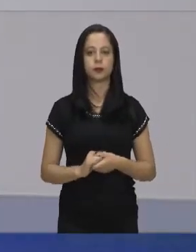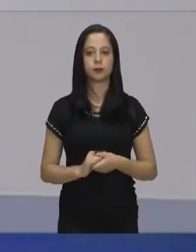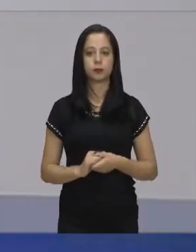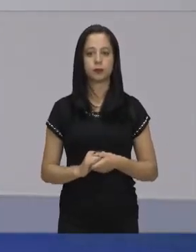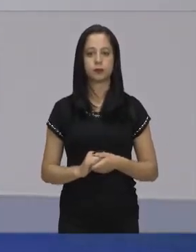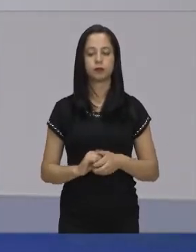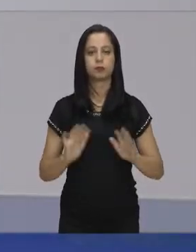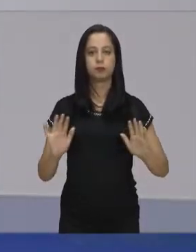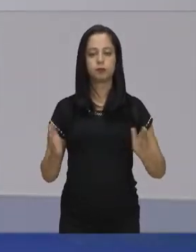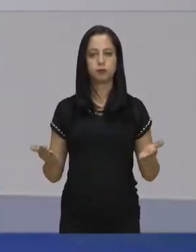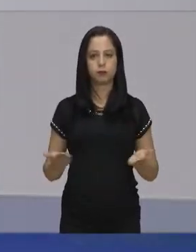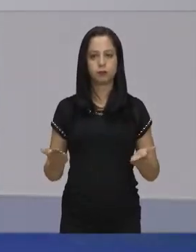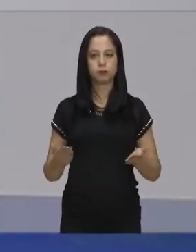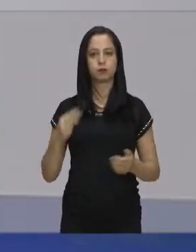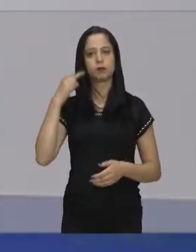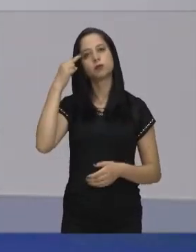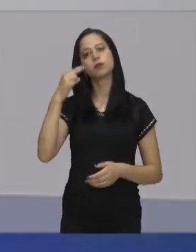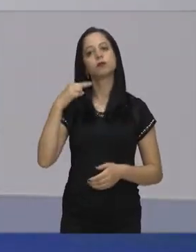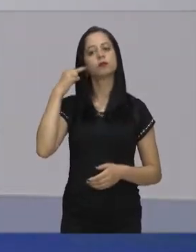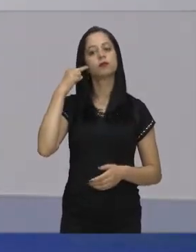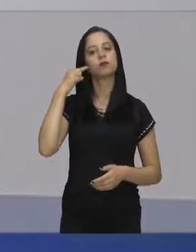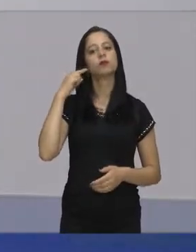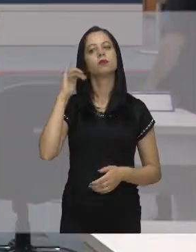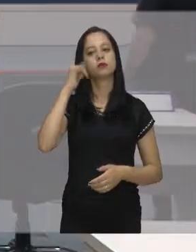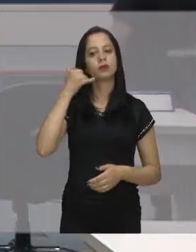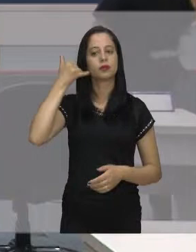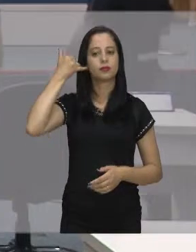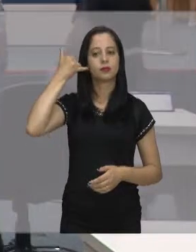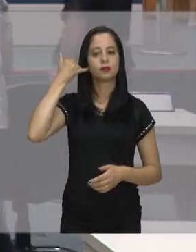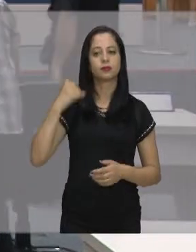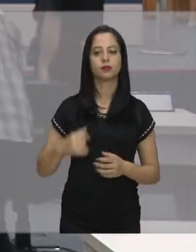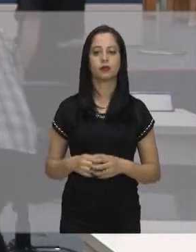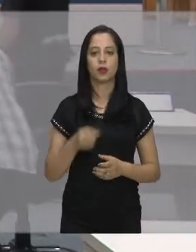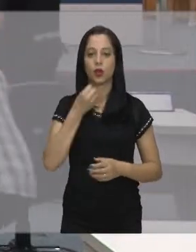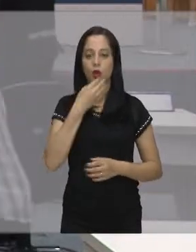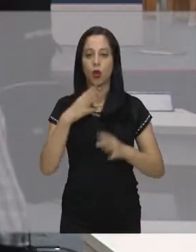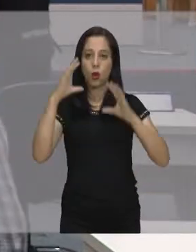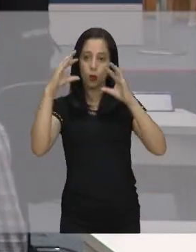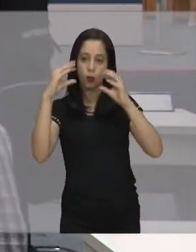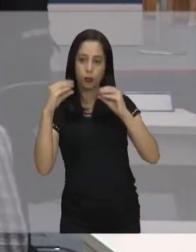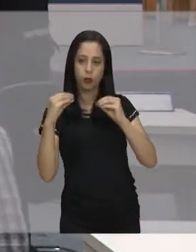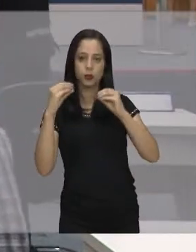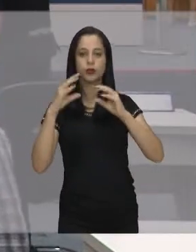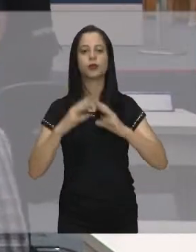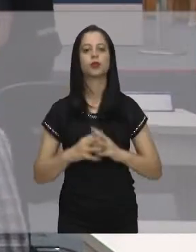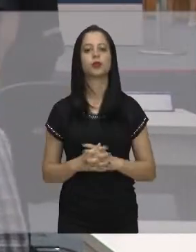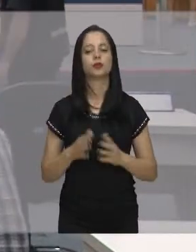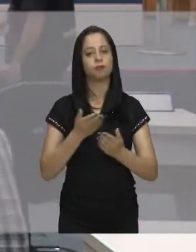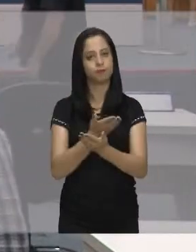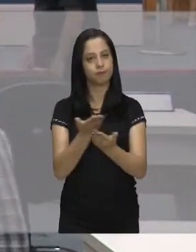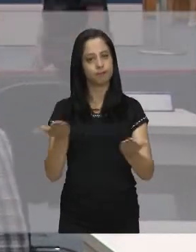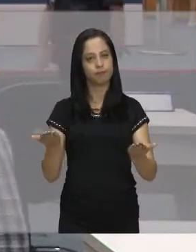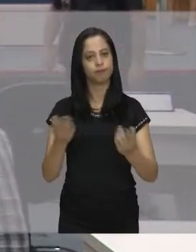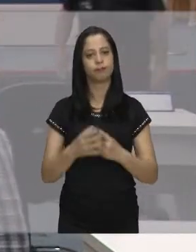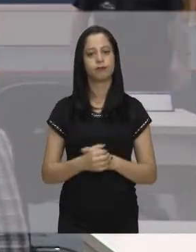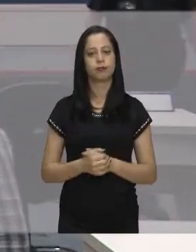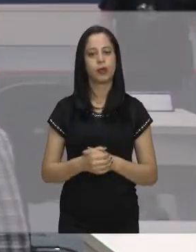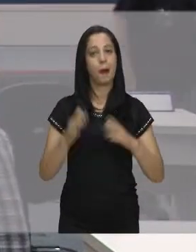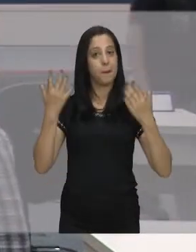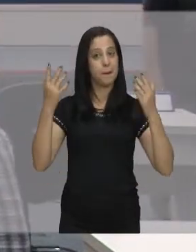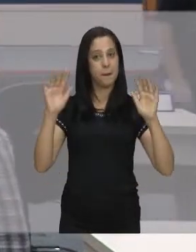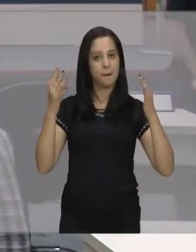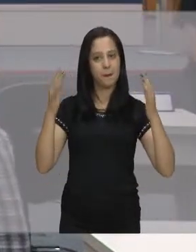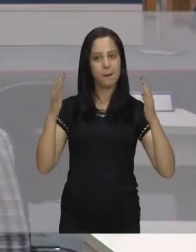Com a palavra, a vereadora Juliana Fraga. Boa noite, senhor presidente. Boa noite a todos os presentes. Quero aqui